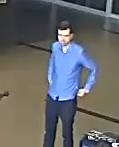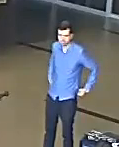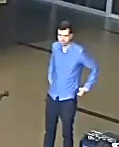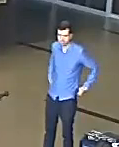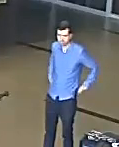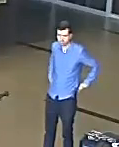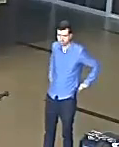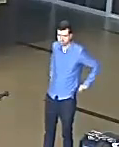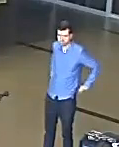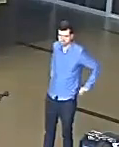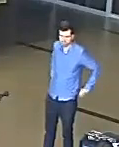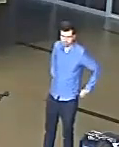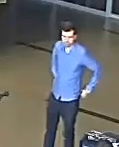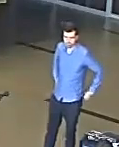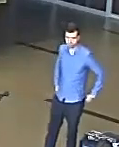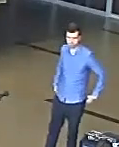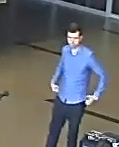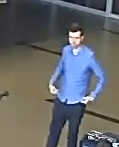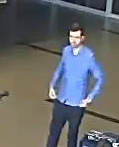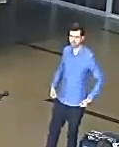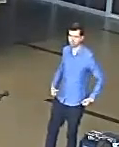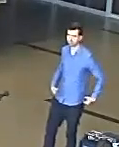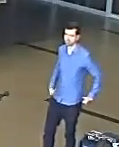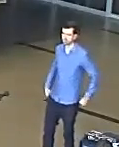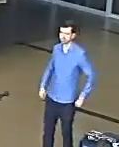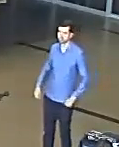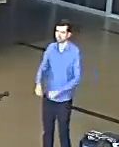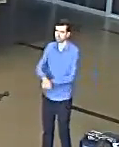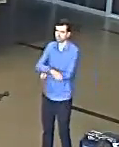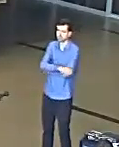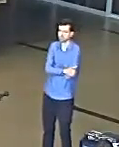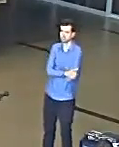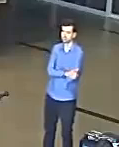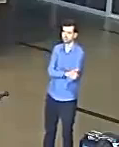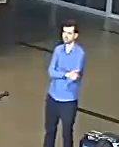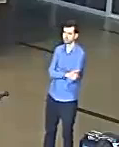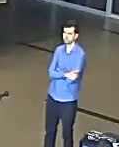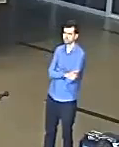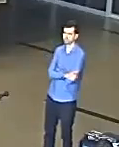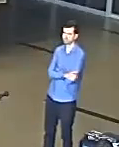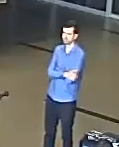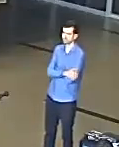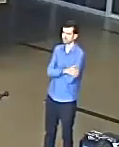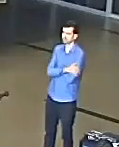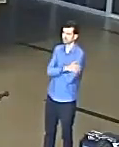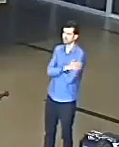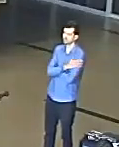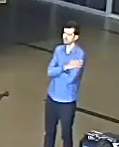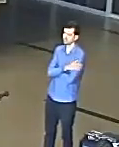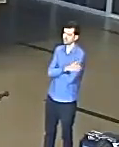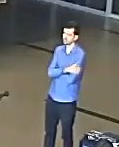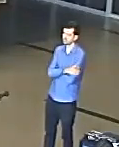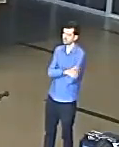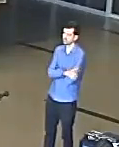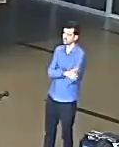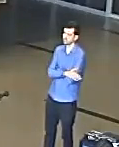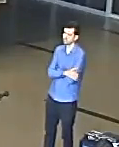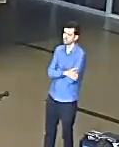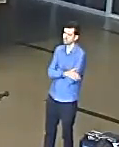livre na questão do horário né como eu também já disse poderíamos tirar por exemplo vou para de